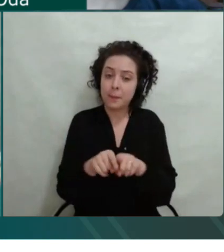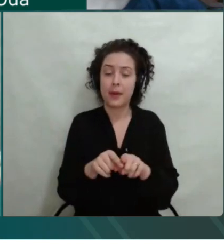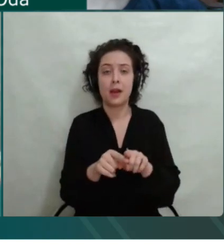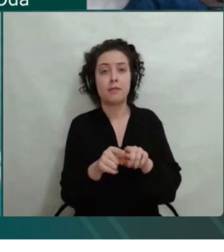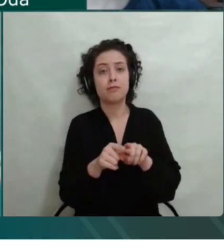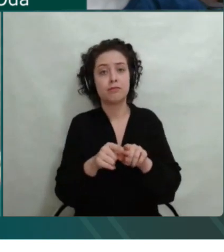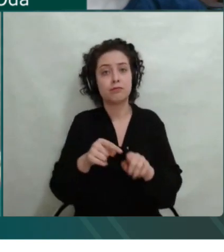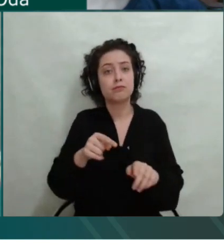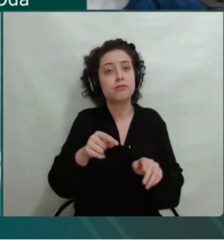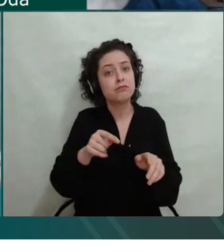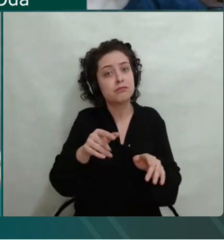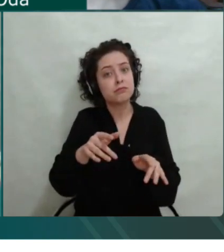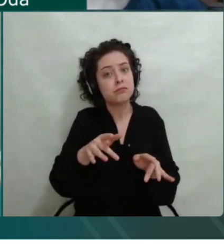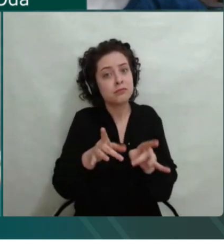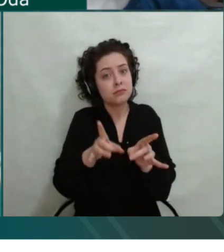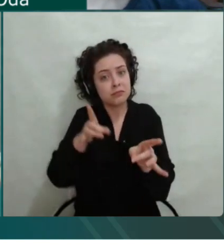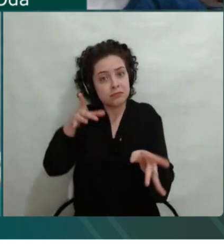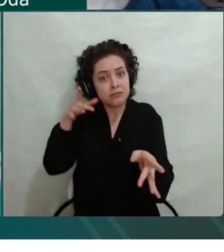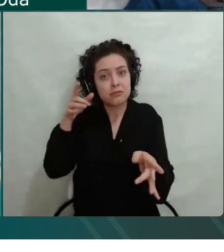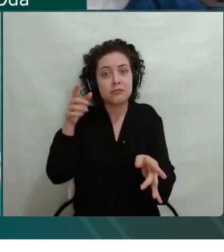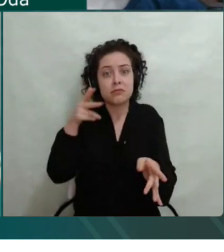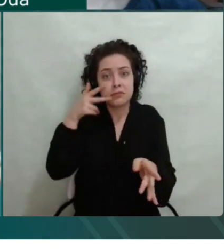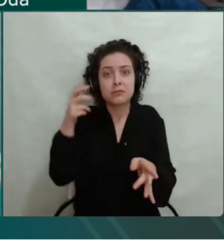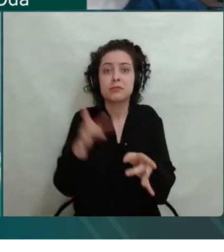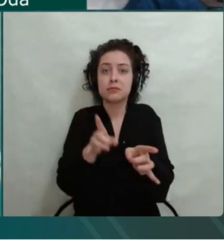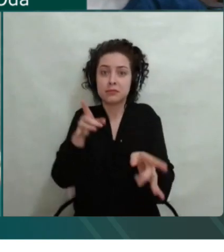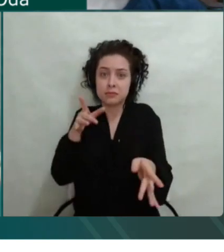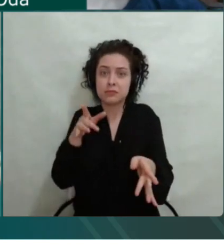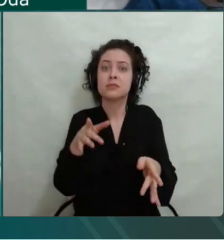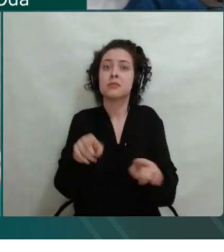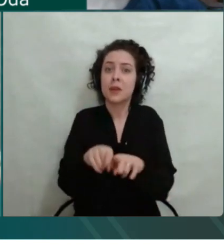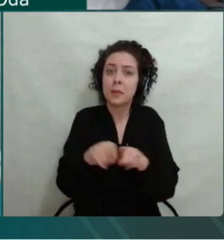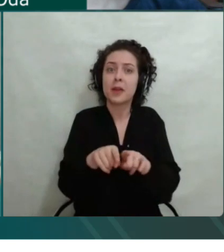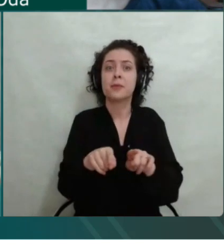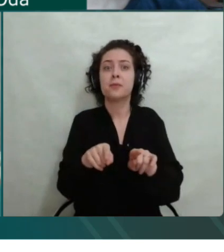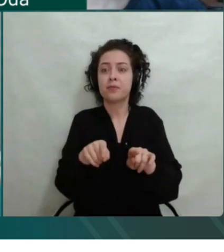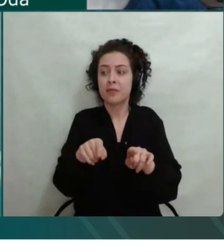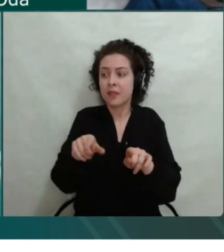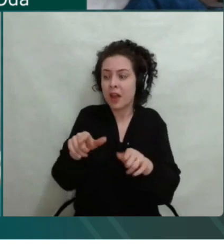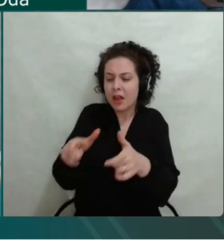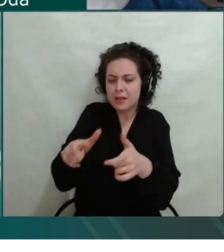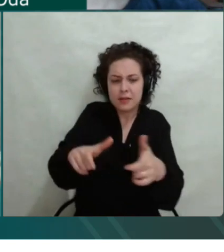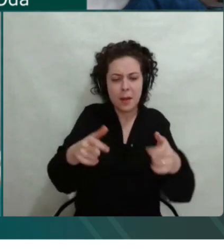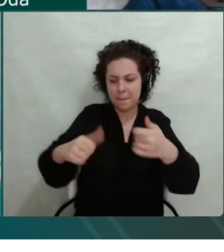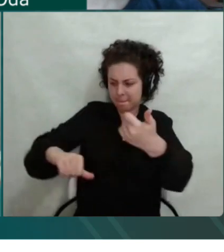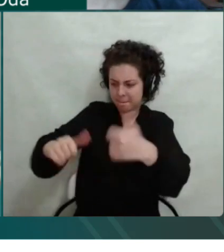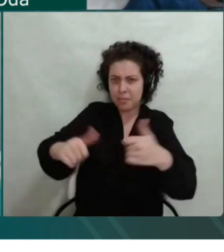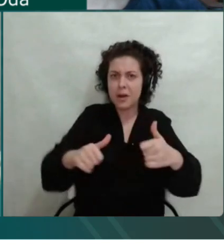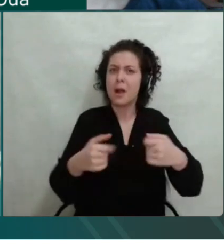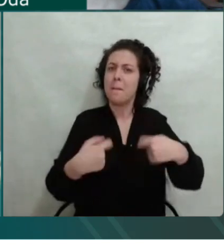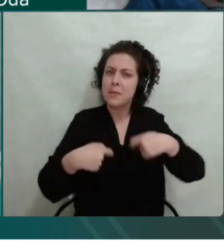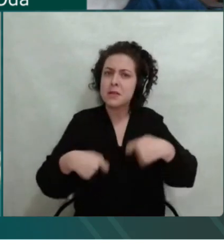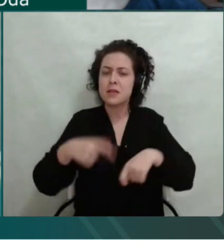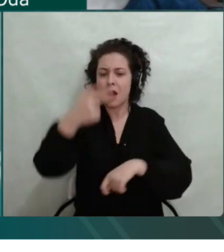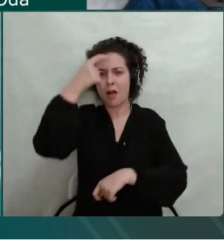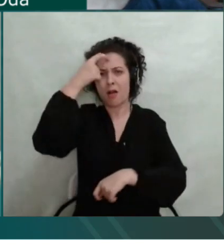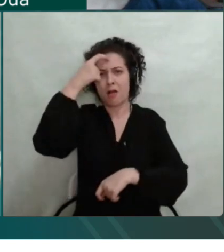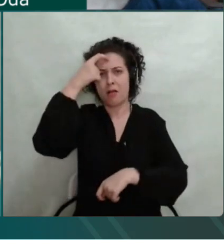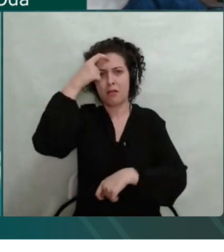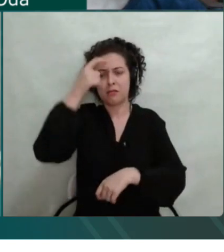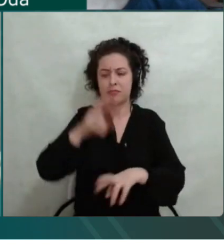Então, este conjunto de quadros esses quadros serem examinados do ponto de vista epidemiológico e orientar